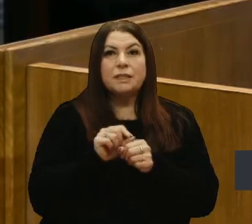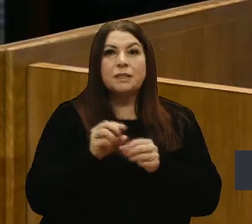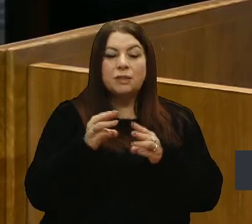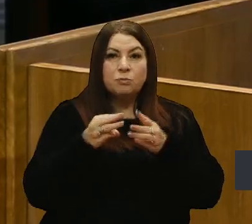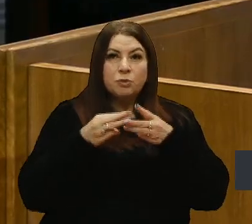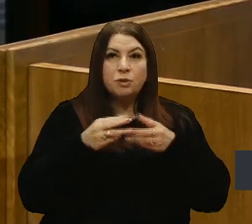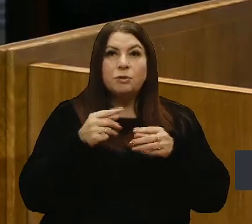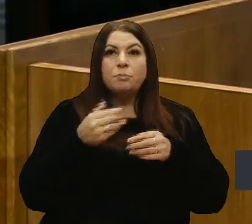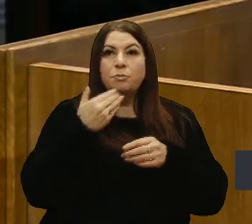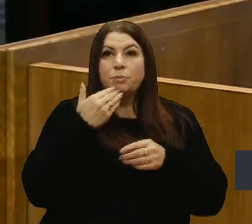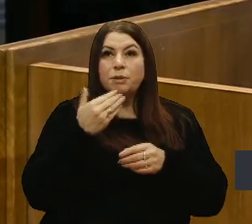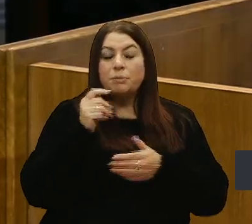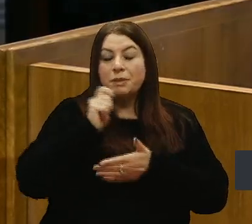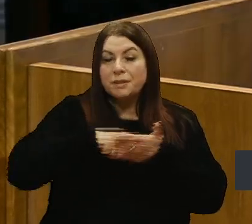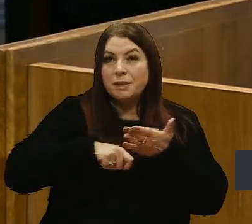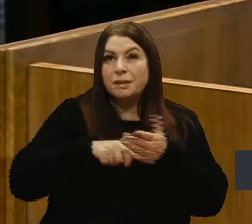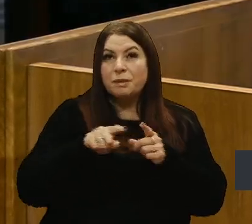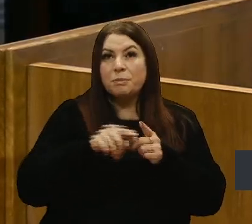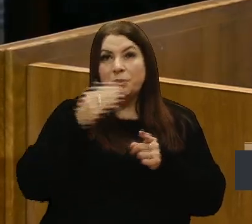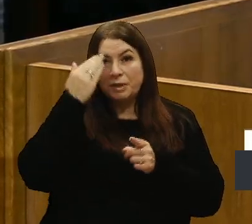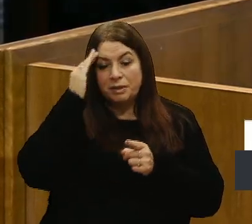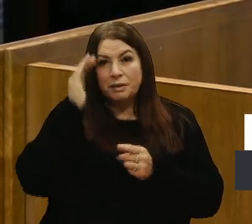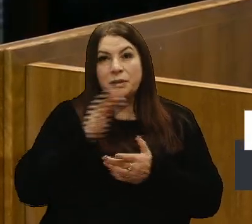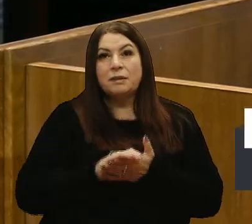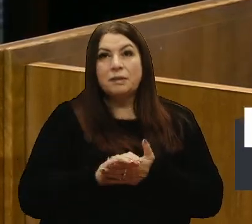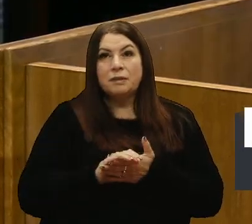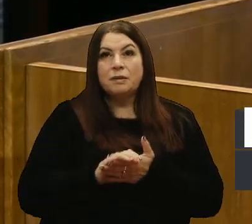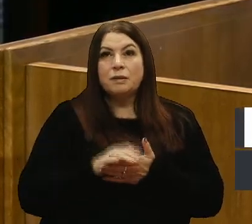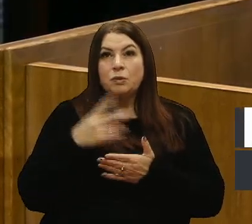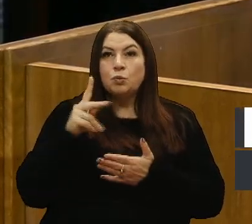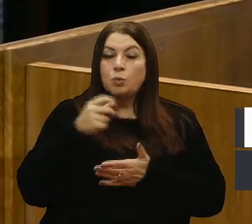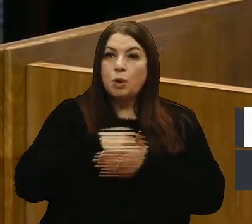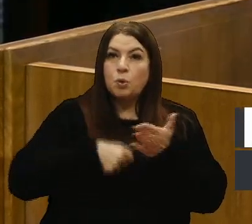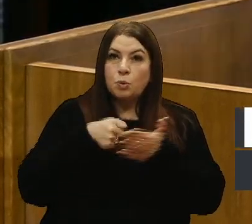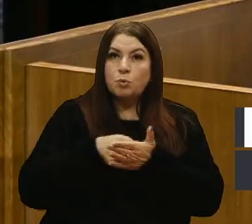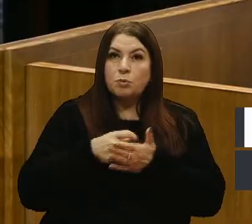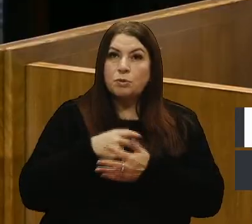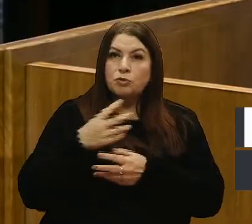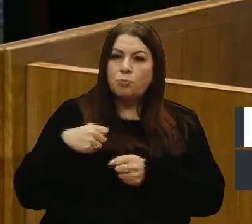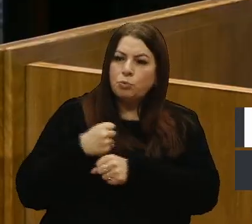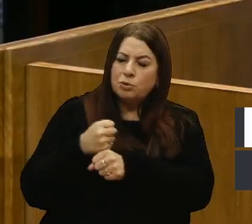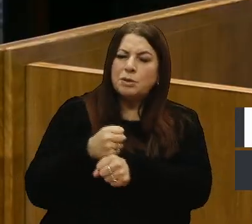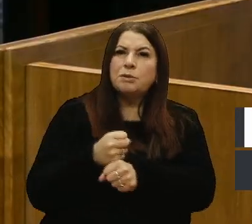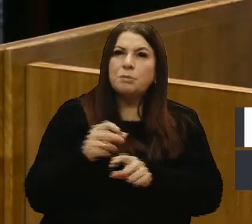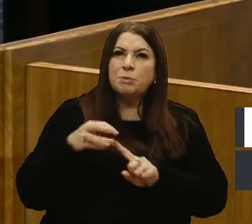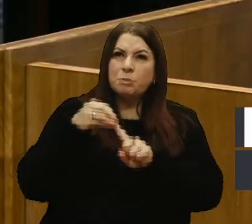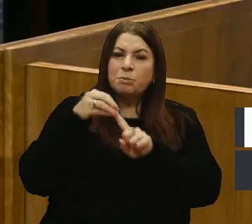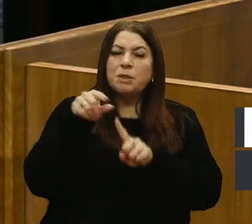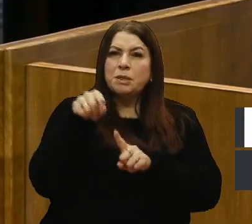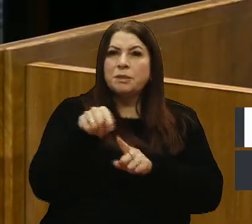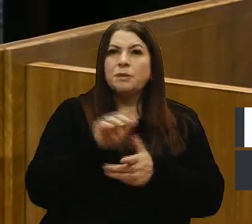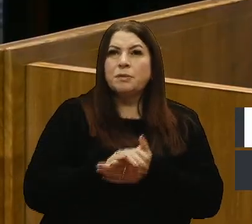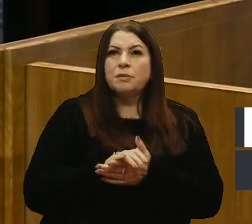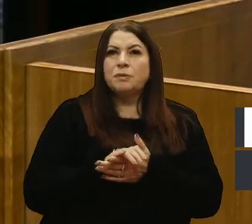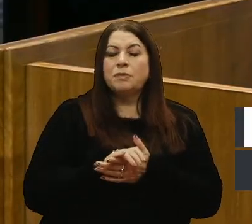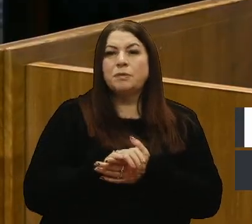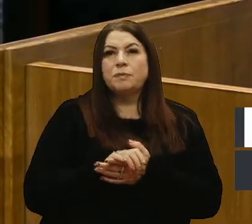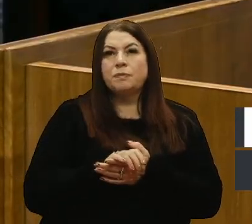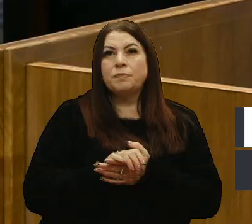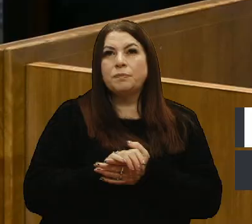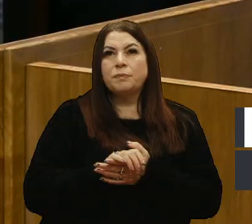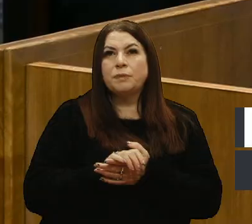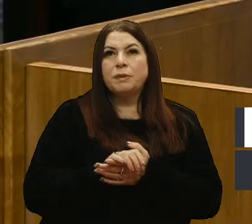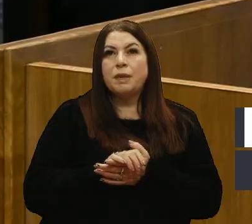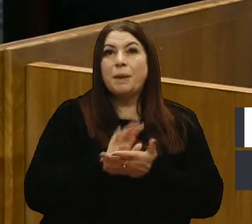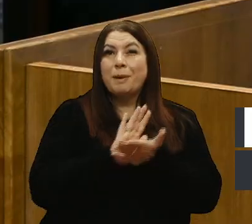moção, pedimos para a senhora assinar, porque a gente entende, né, a sua luta de tanto tempo, e principalmente na questão do